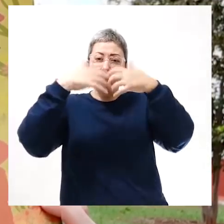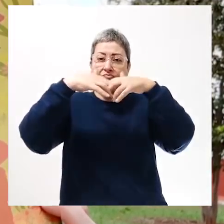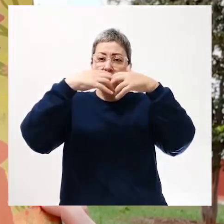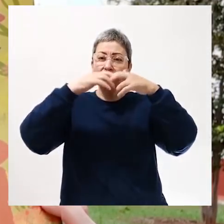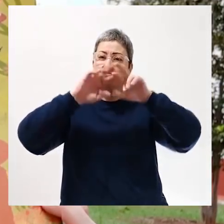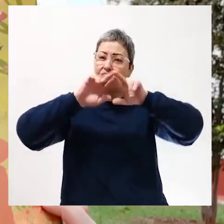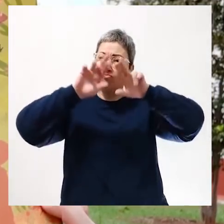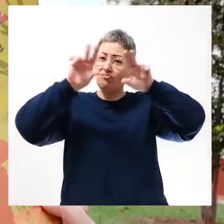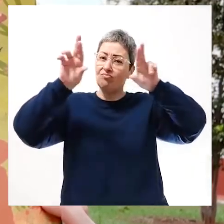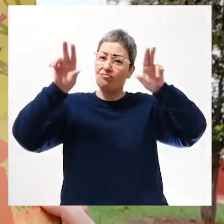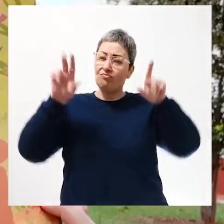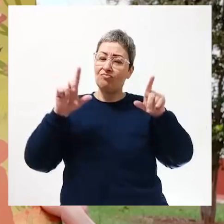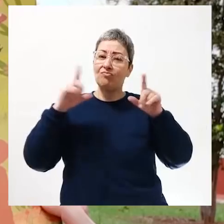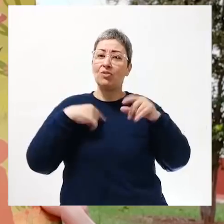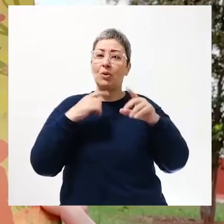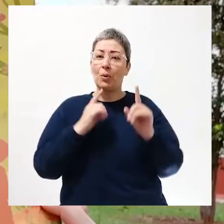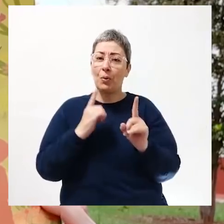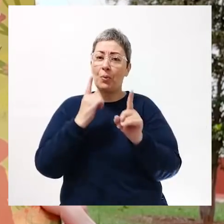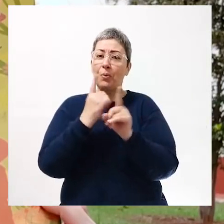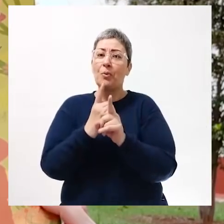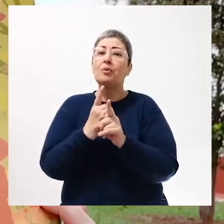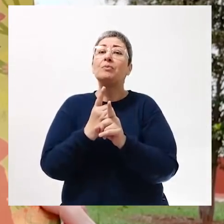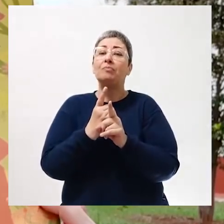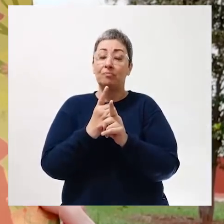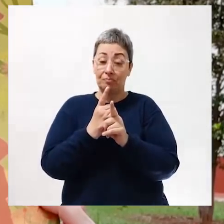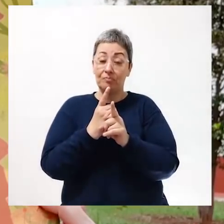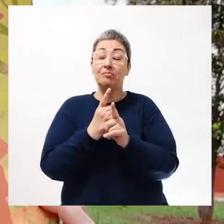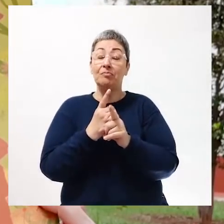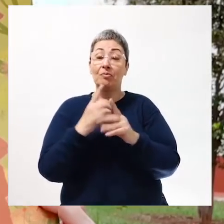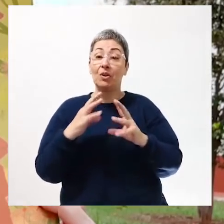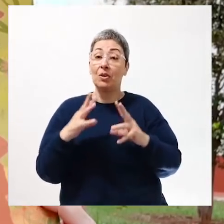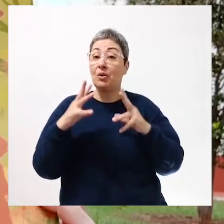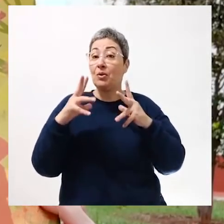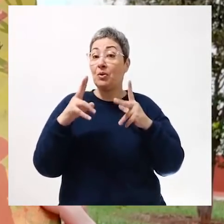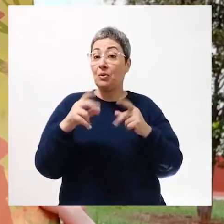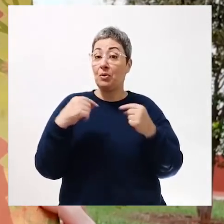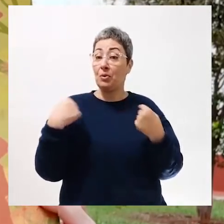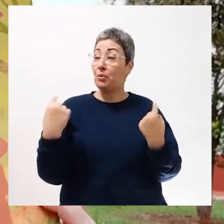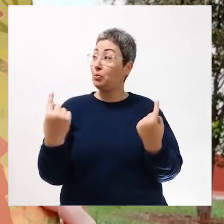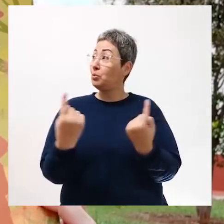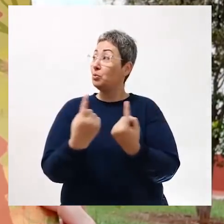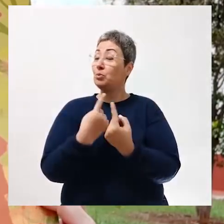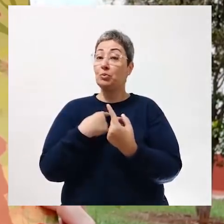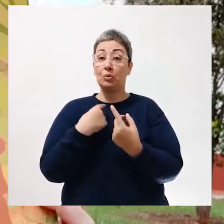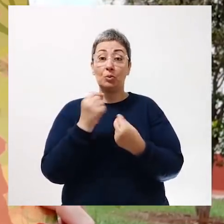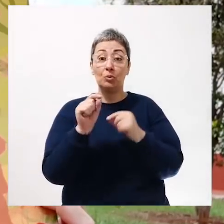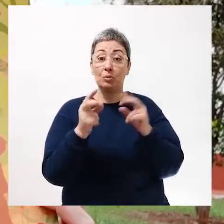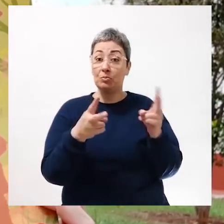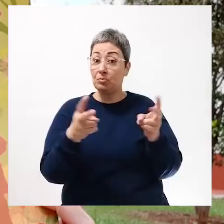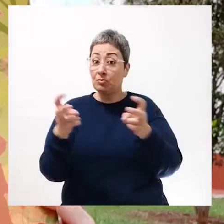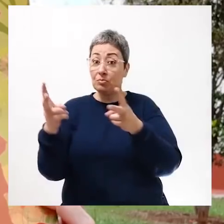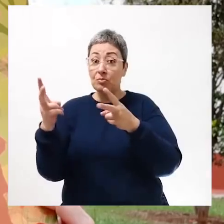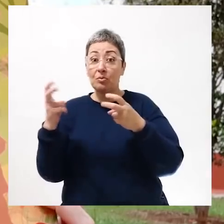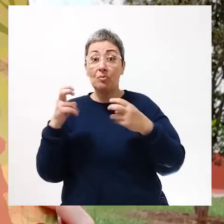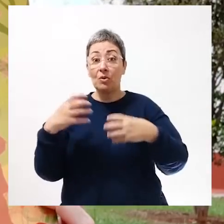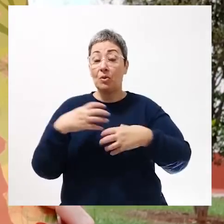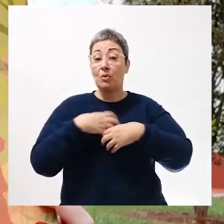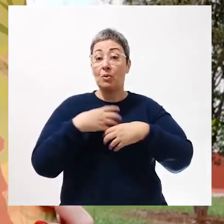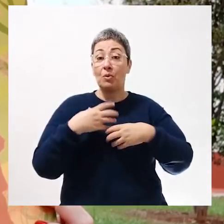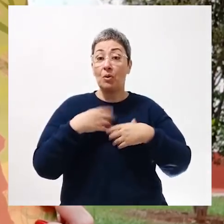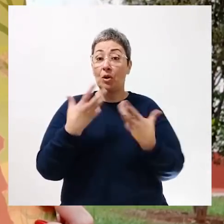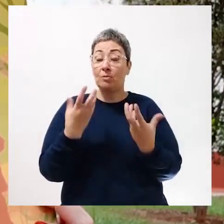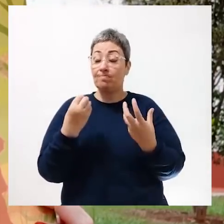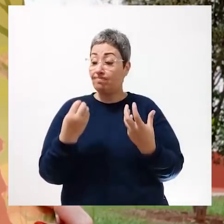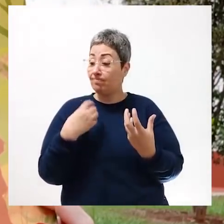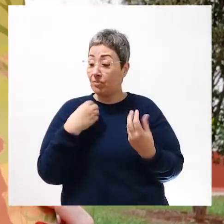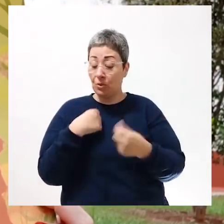pensar, outras maneiras de ir ao encontro de tudo que nos rodeia, outras maneiras de